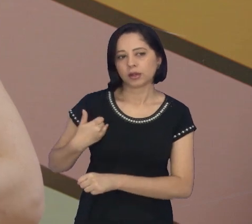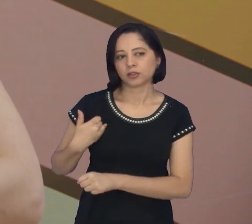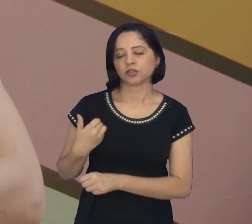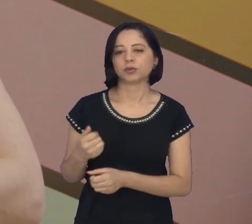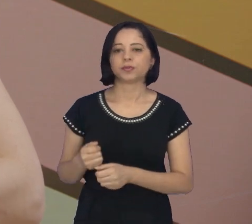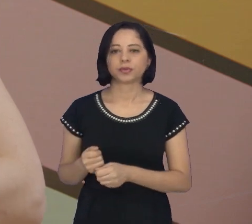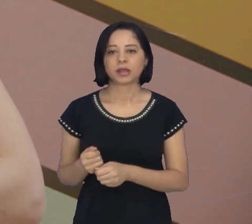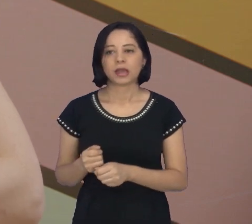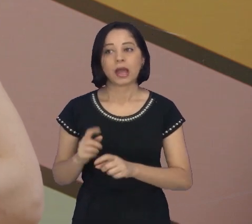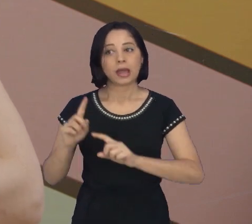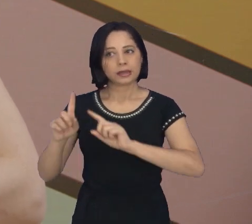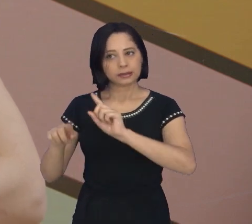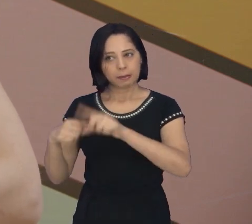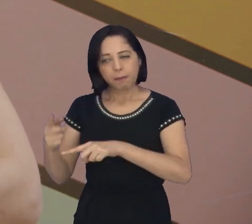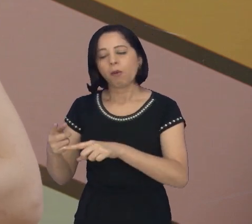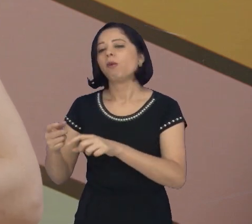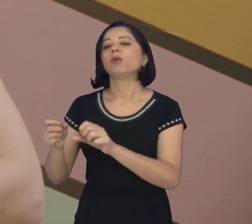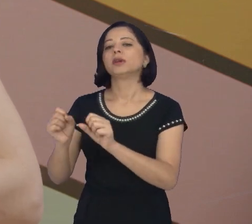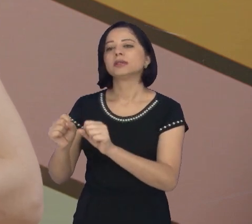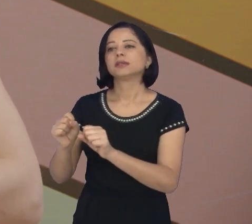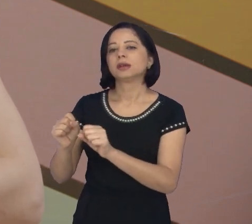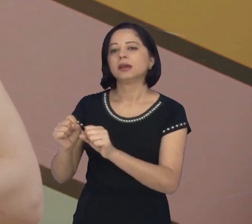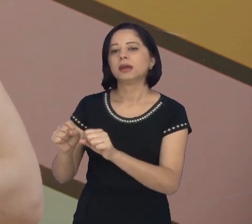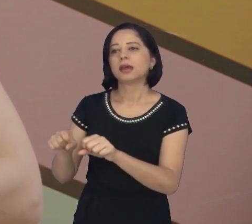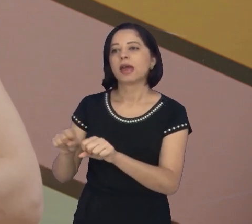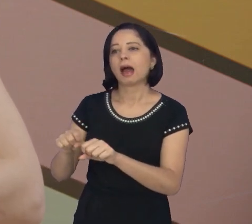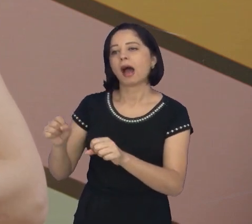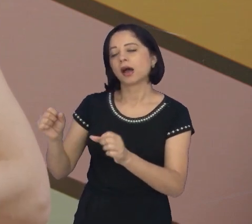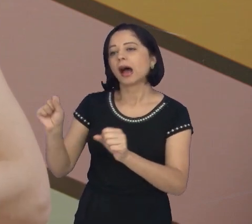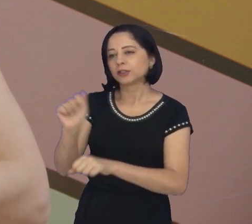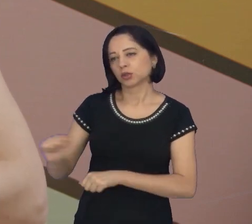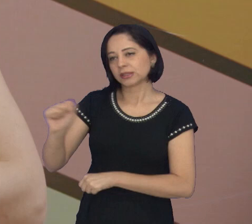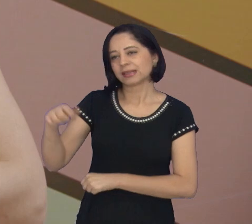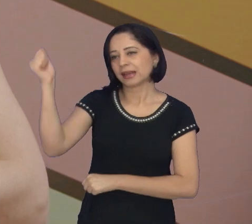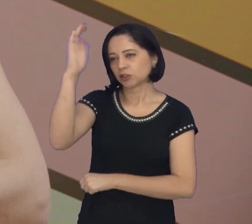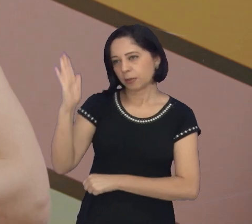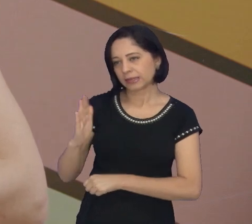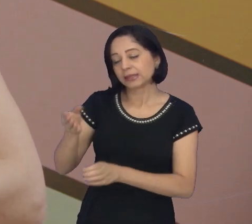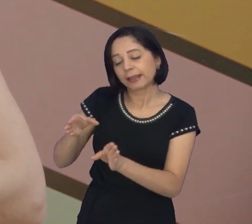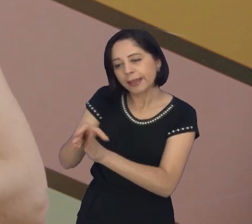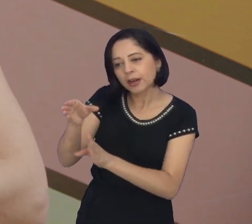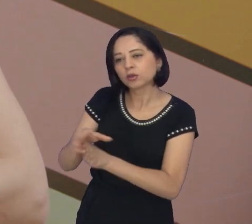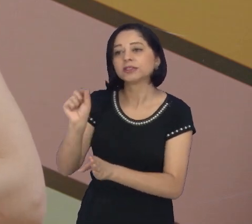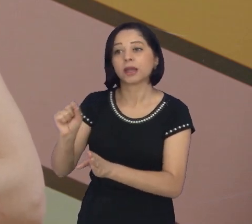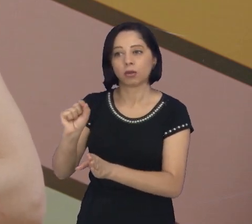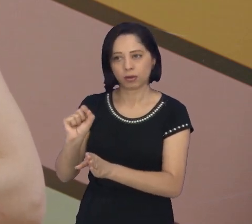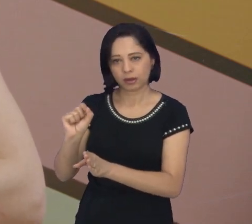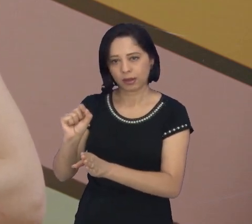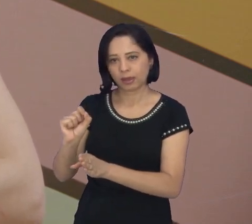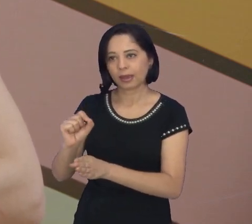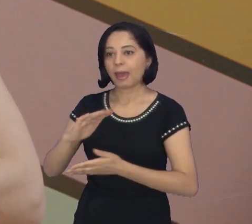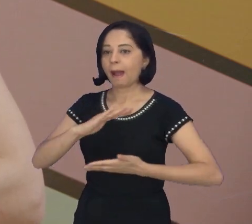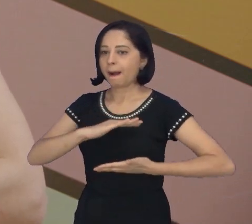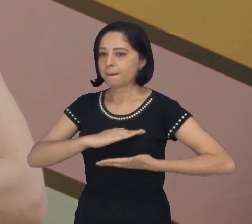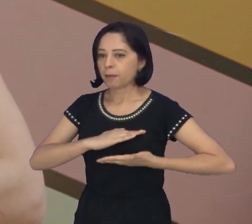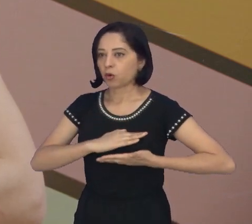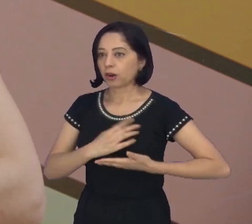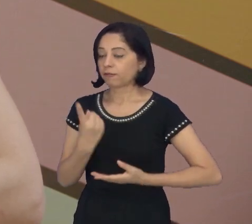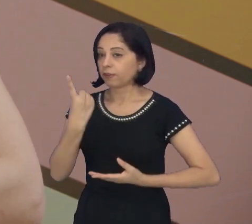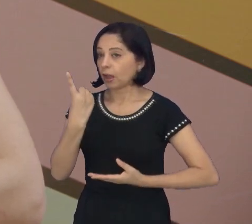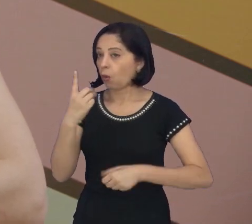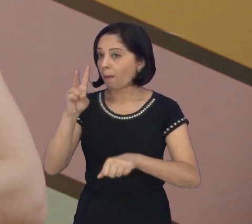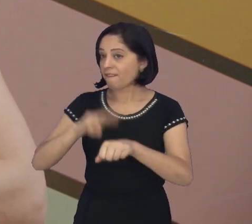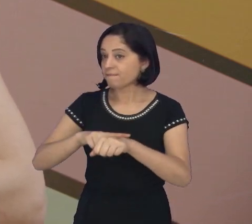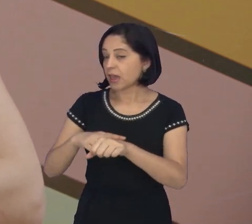privado é seguida a recomendação da Sociedade Brasileira de Mastologia, que recomenda a mamografia anualmente a partir